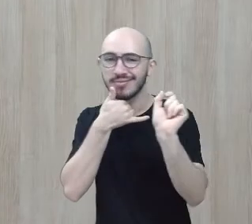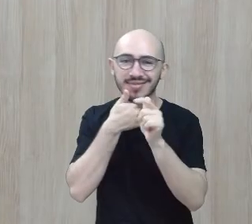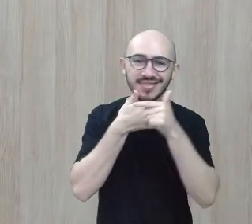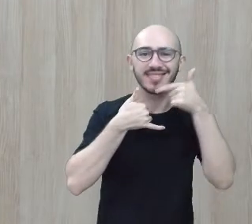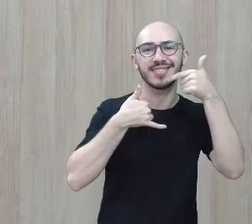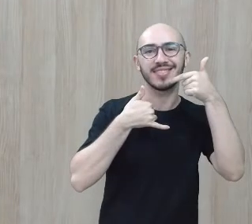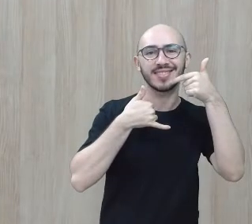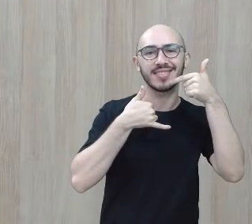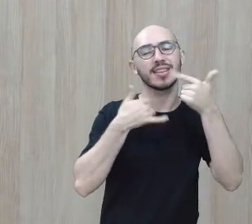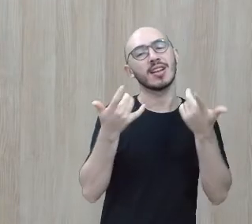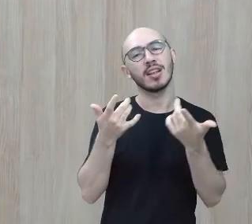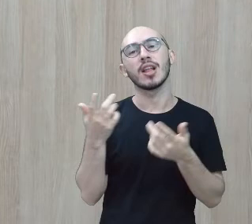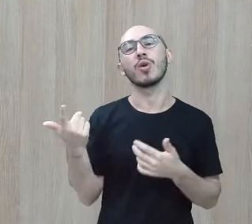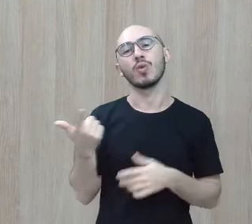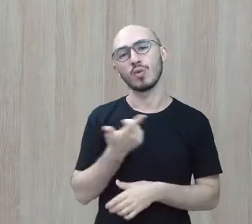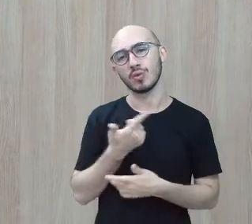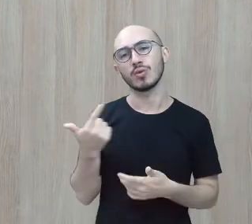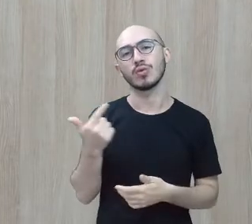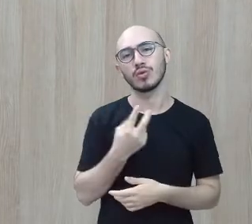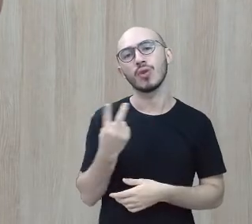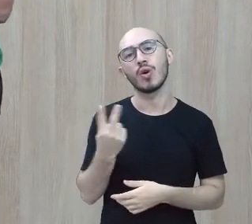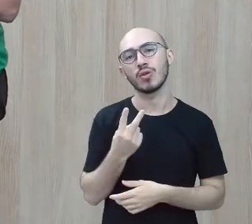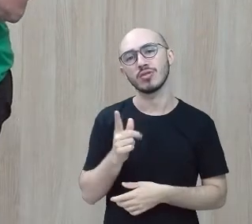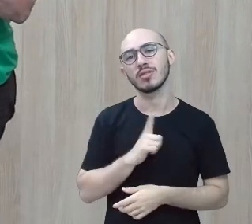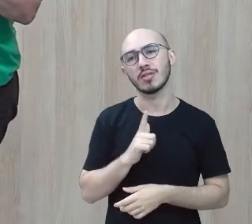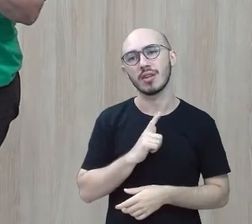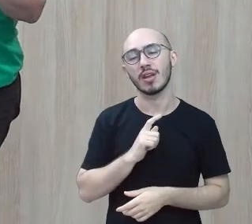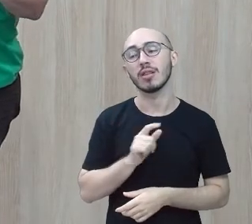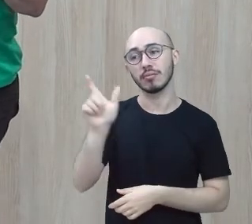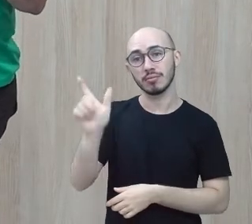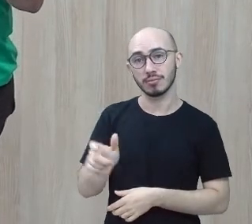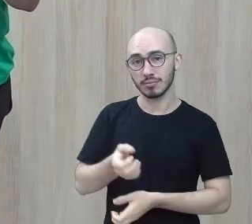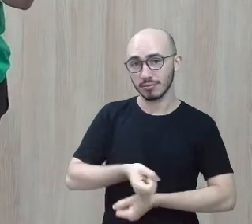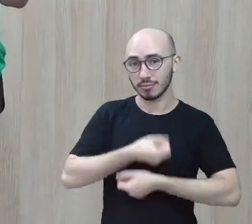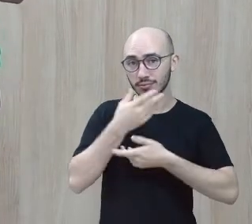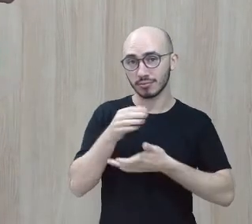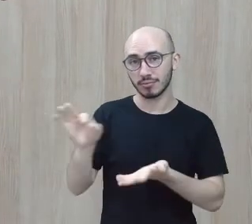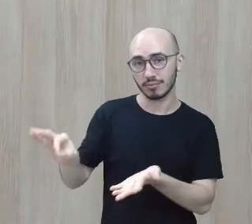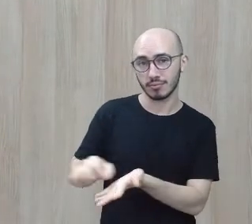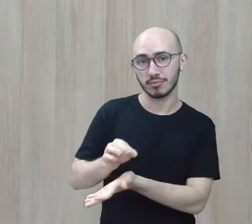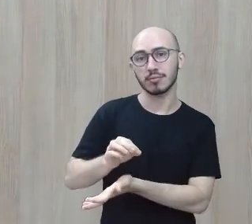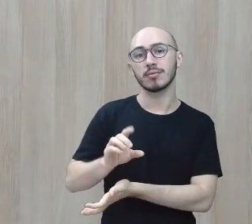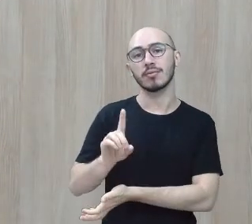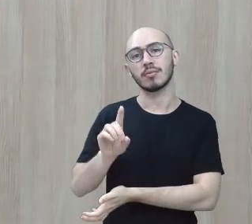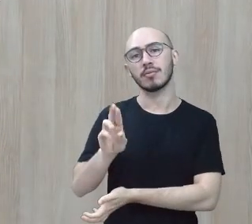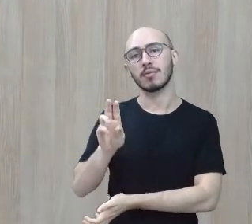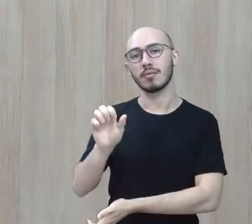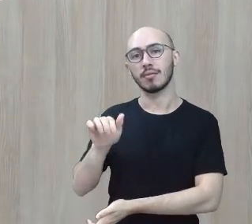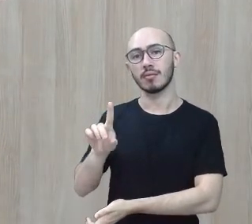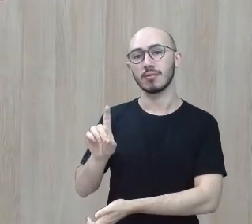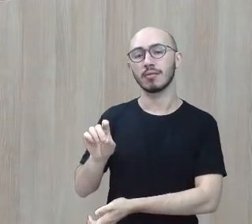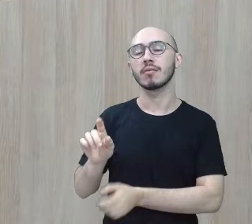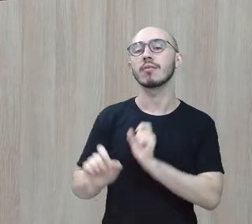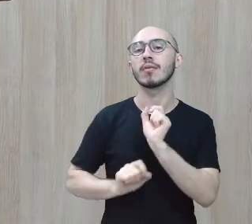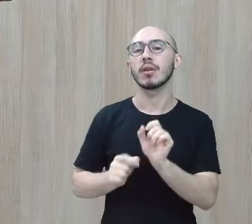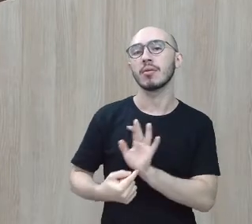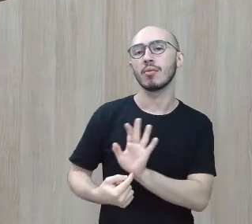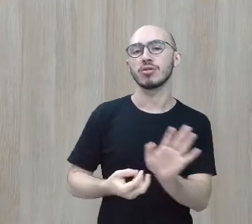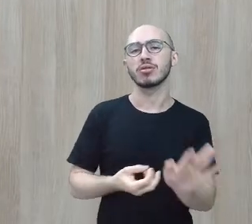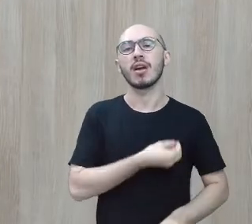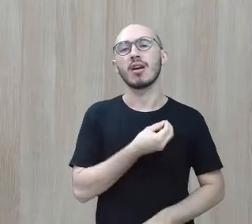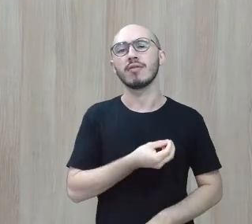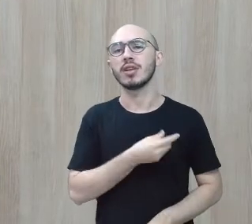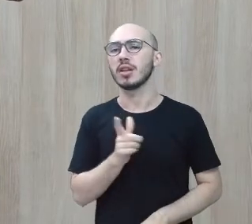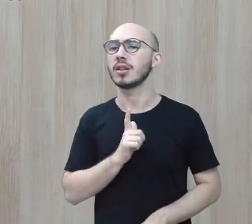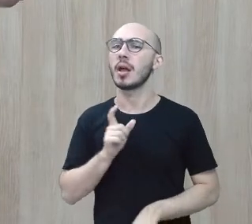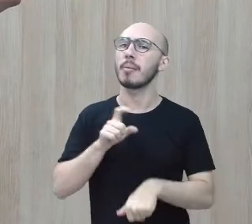o autor Carlos Drummond, ele trata, não é, desse misto que é a nossa vida, não é? Há